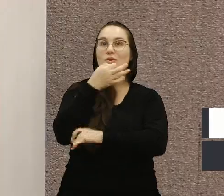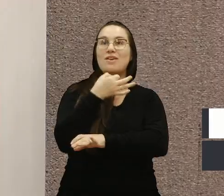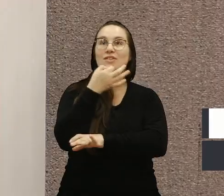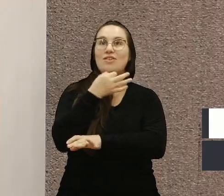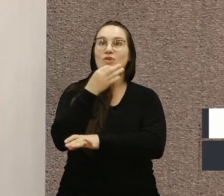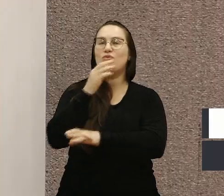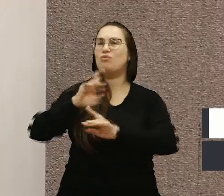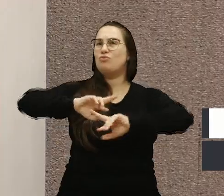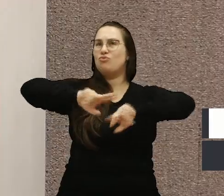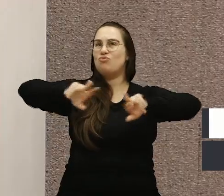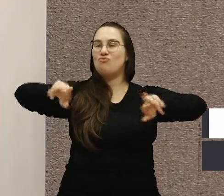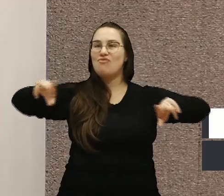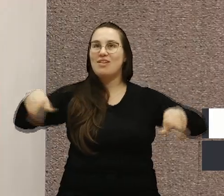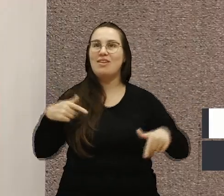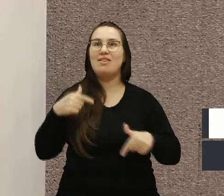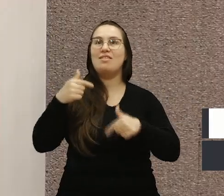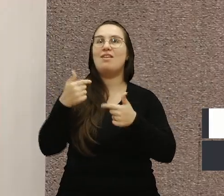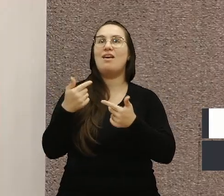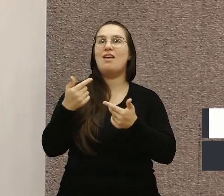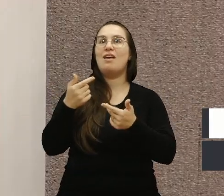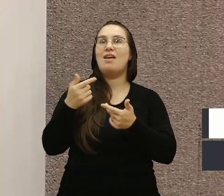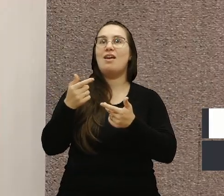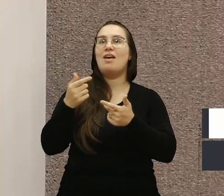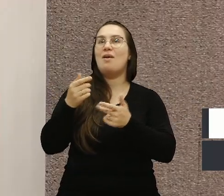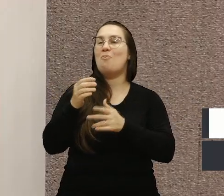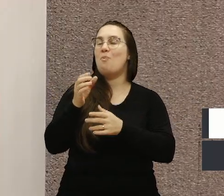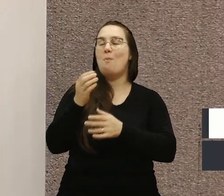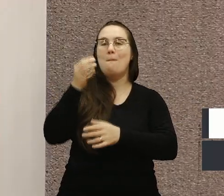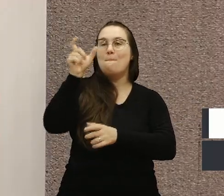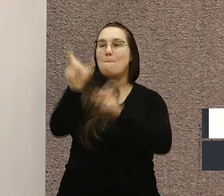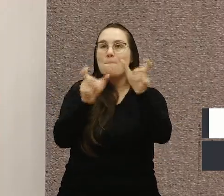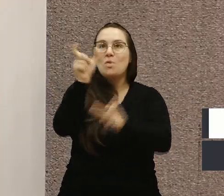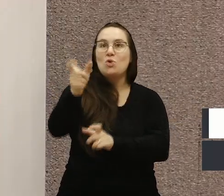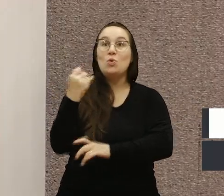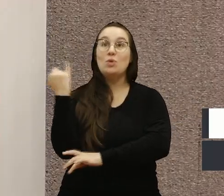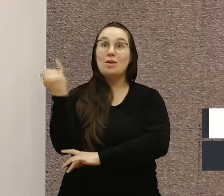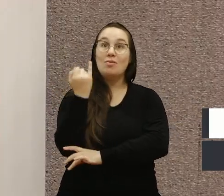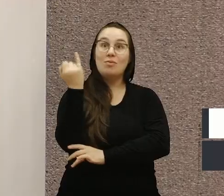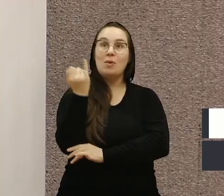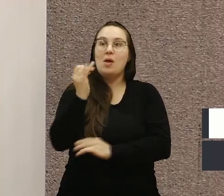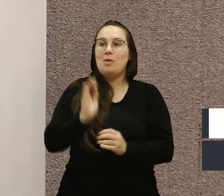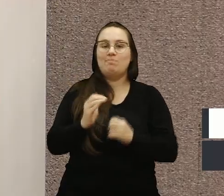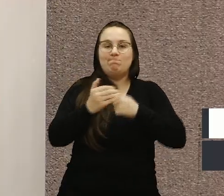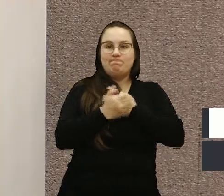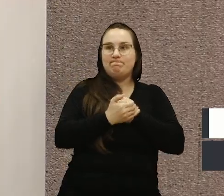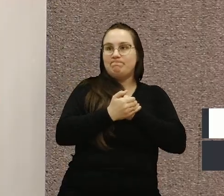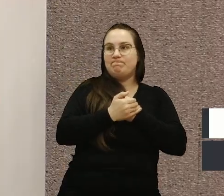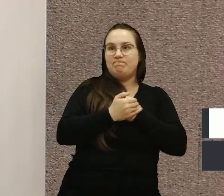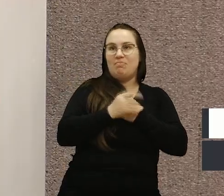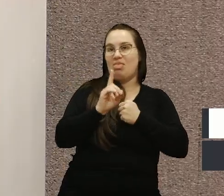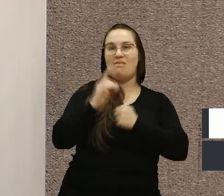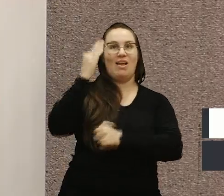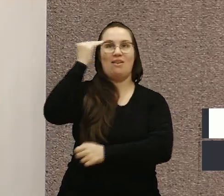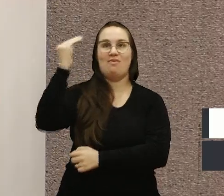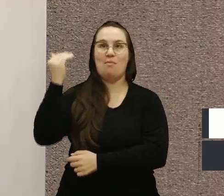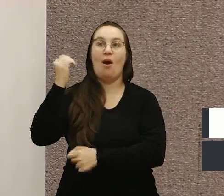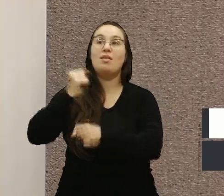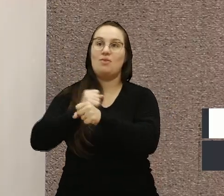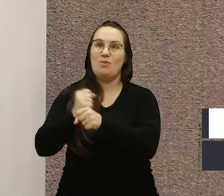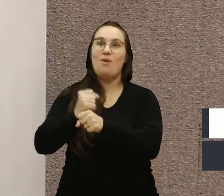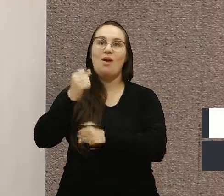com diversos outros célebres pessoas da nossa cidade e anônimos, né, que construíram essa cidade de Caxias do Sul.